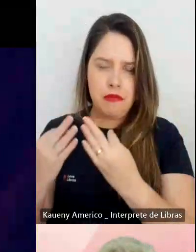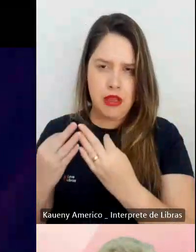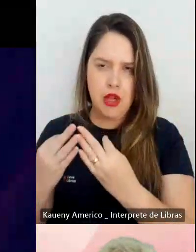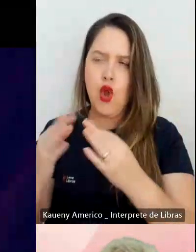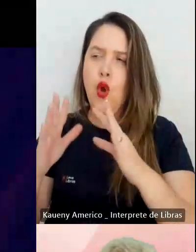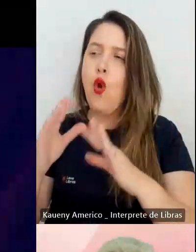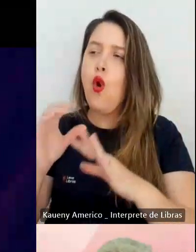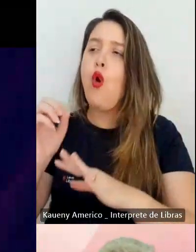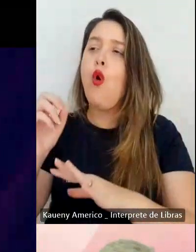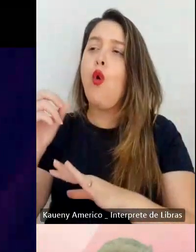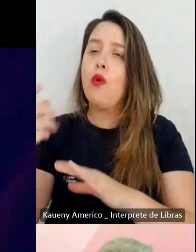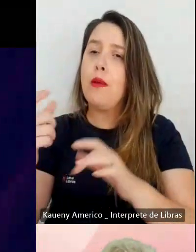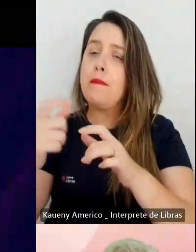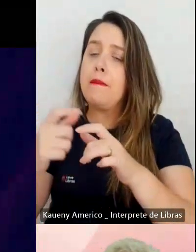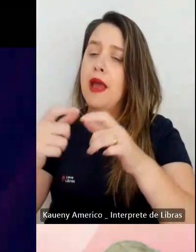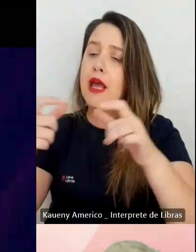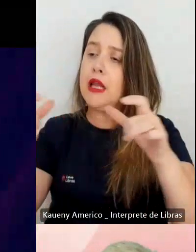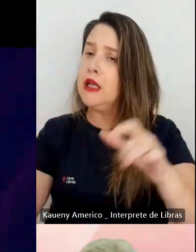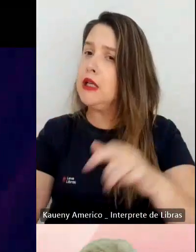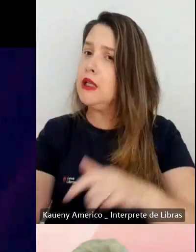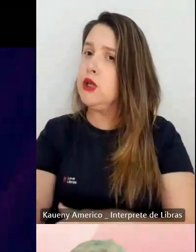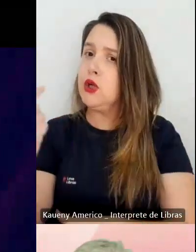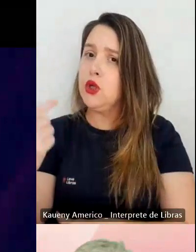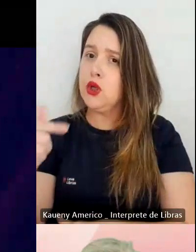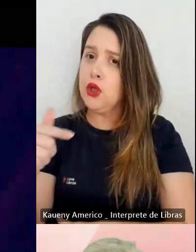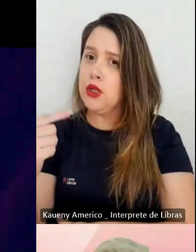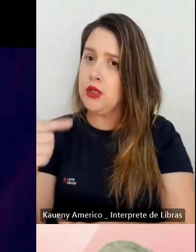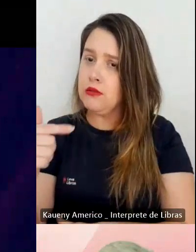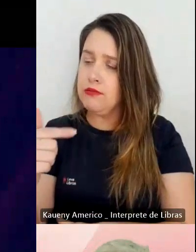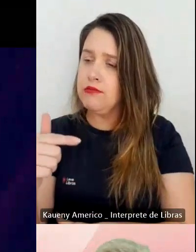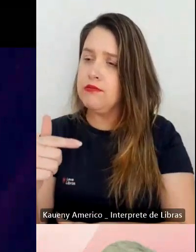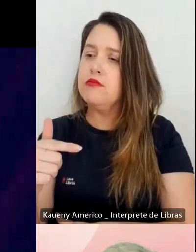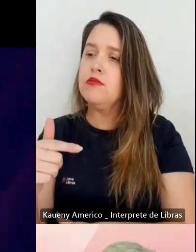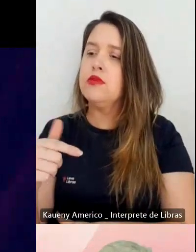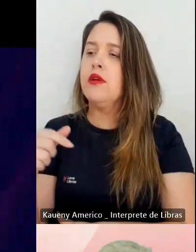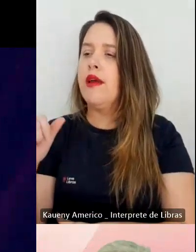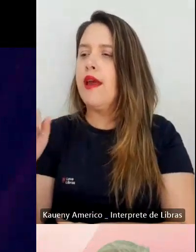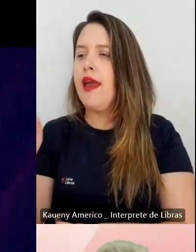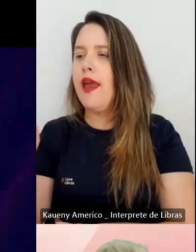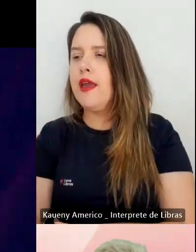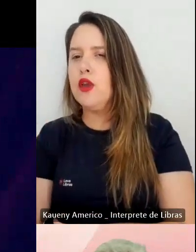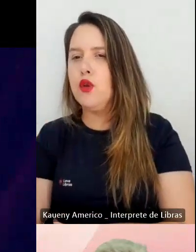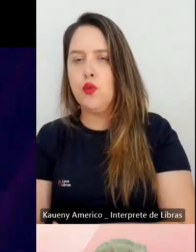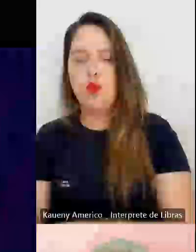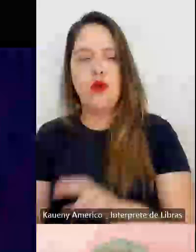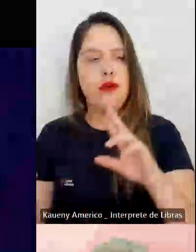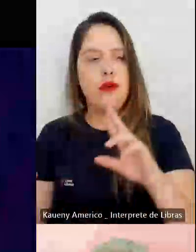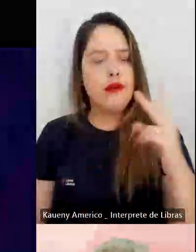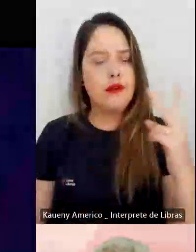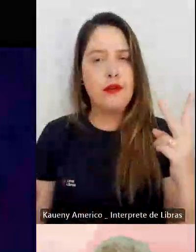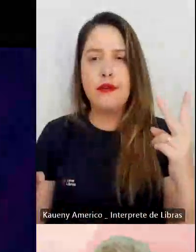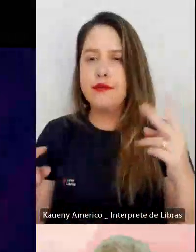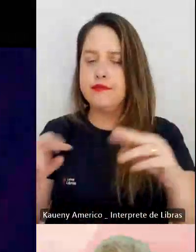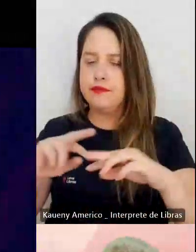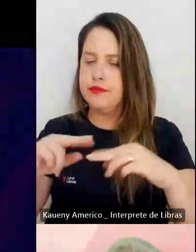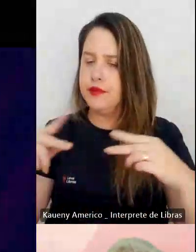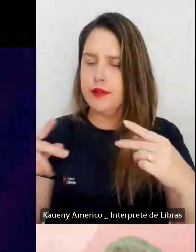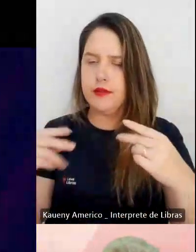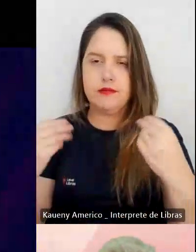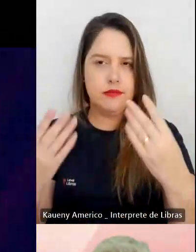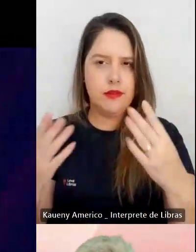maioria não tem relação com BRCA1, BRCA2 ou essa alteração genética herdada. Ah,